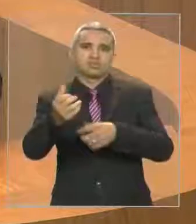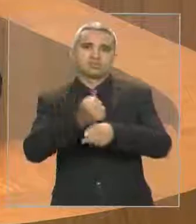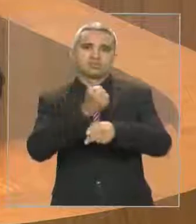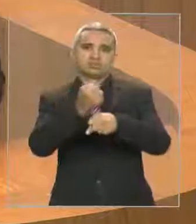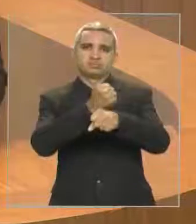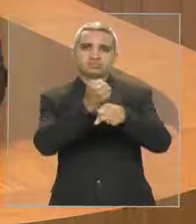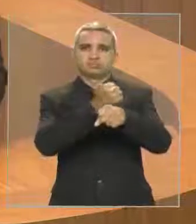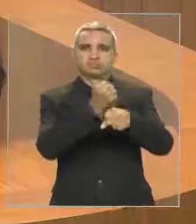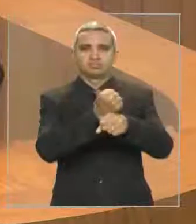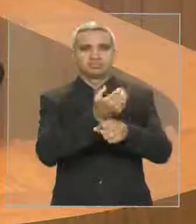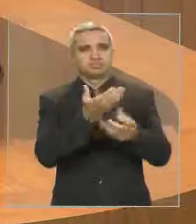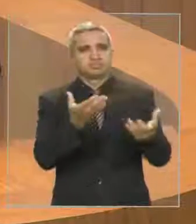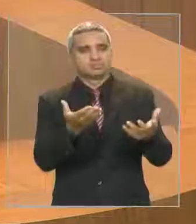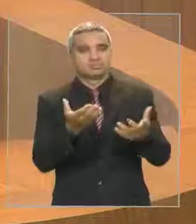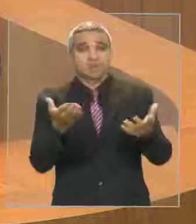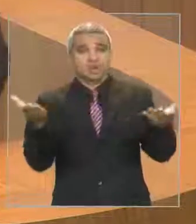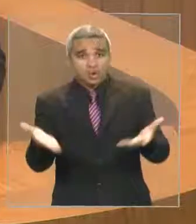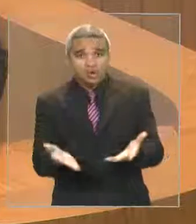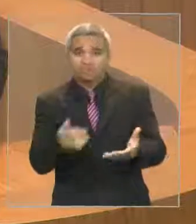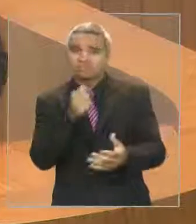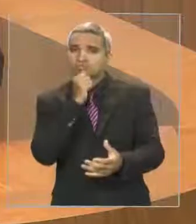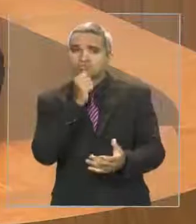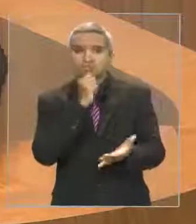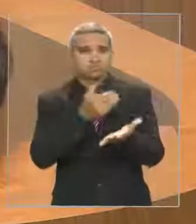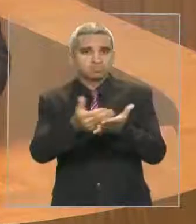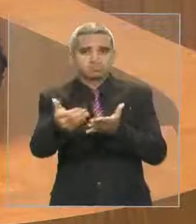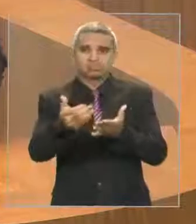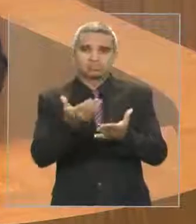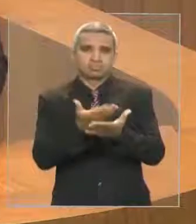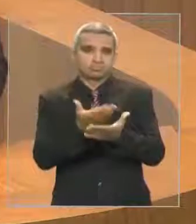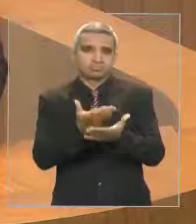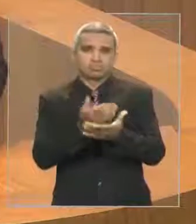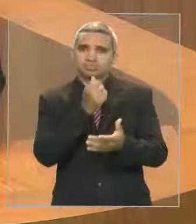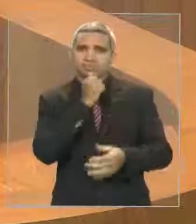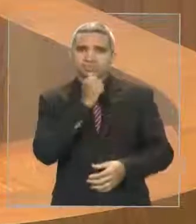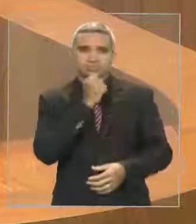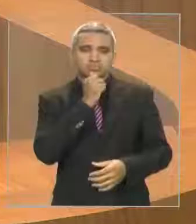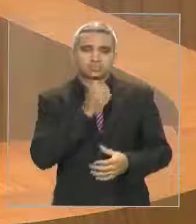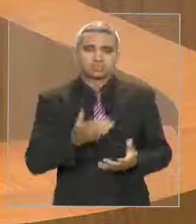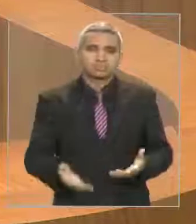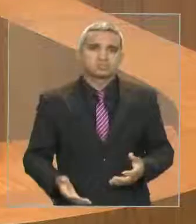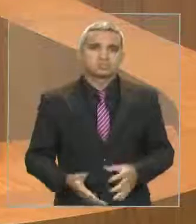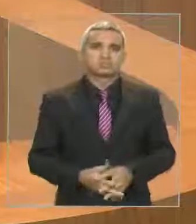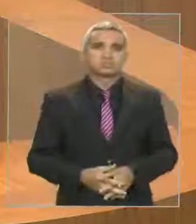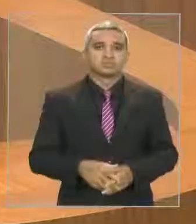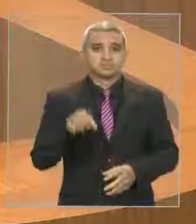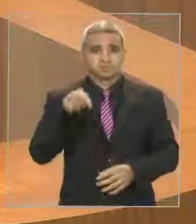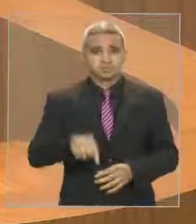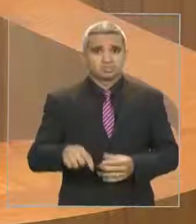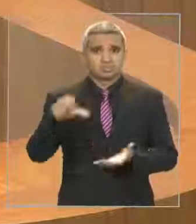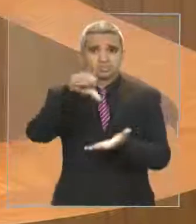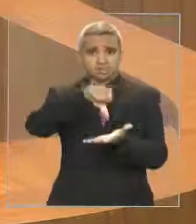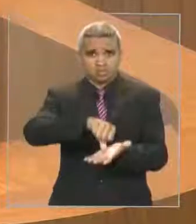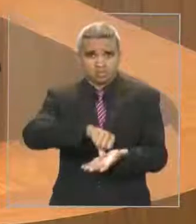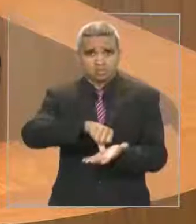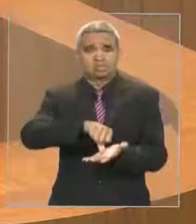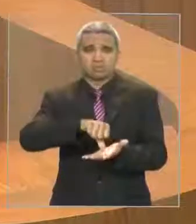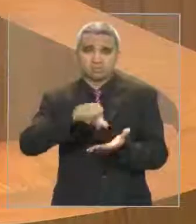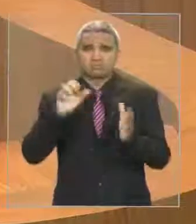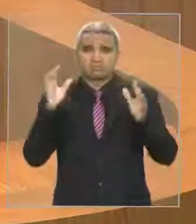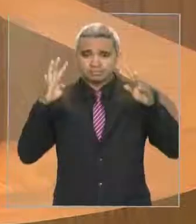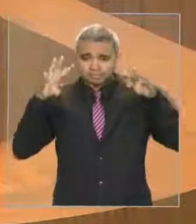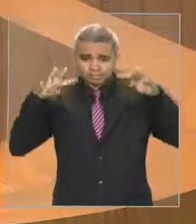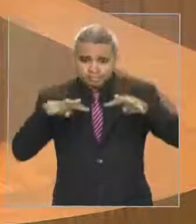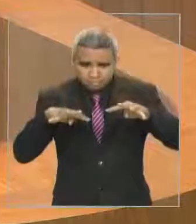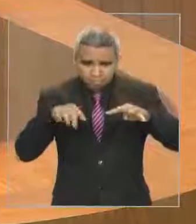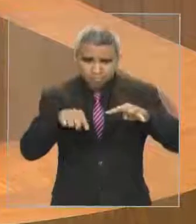situação caótica na educação nossa capital, e que, com certeza, nós temos a capital como telhado de vidro e respinga